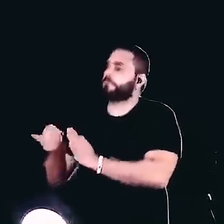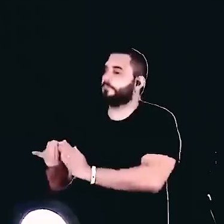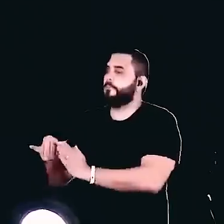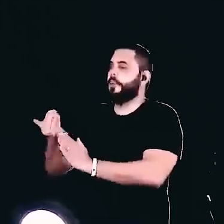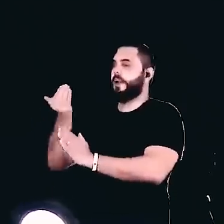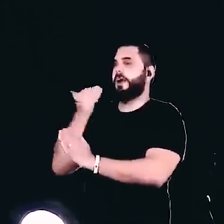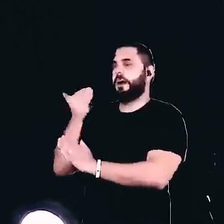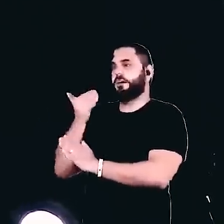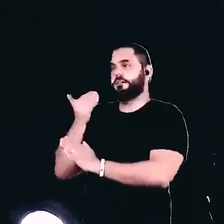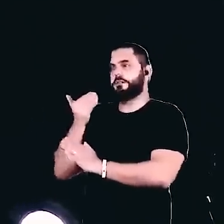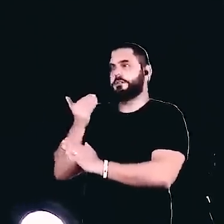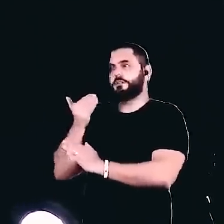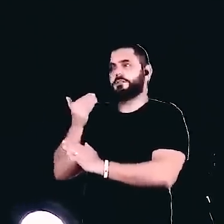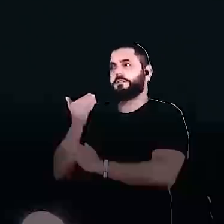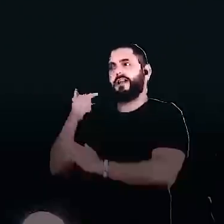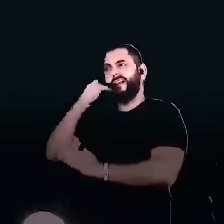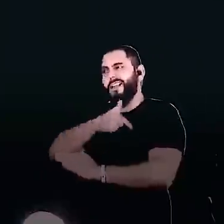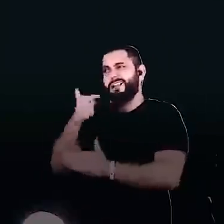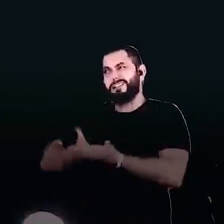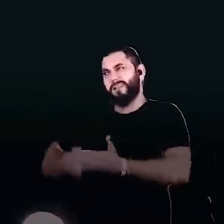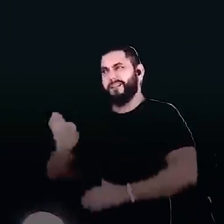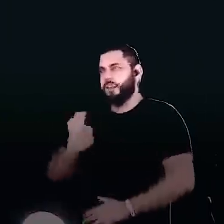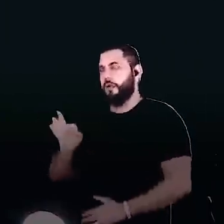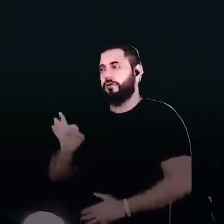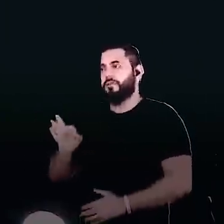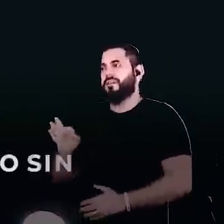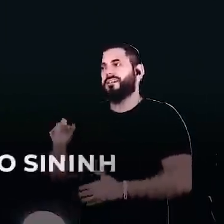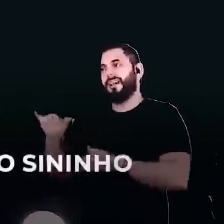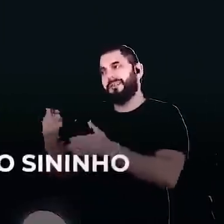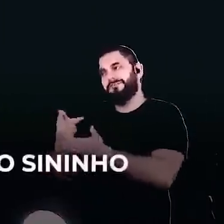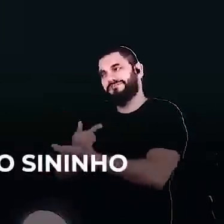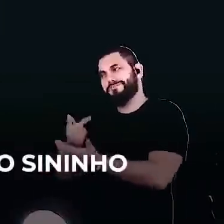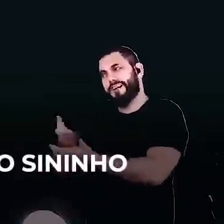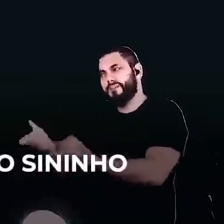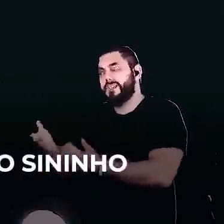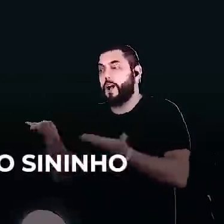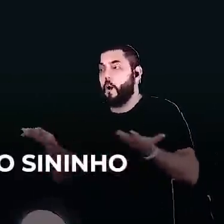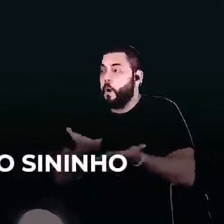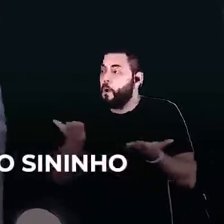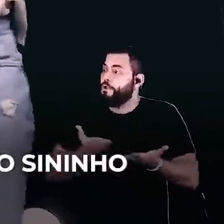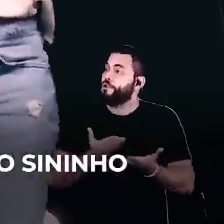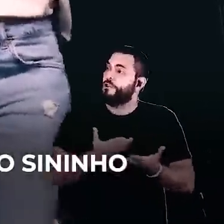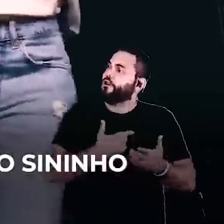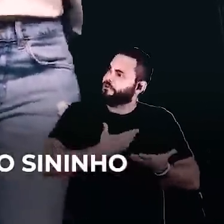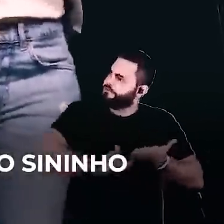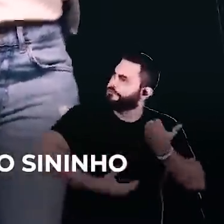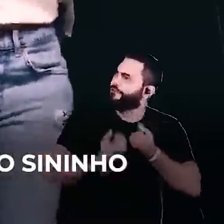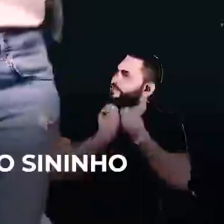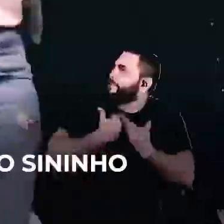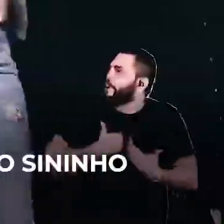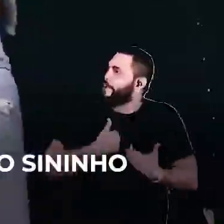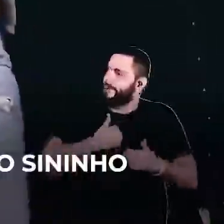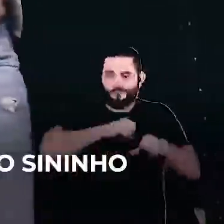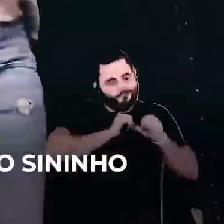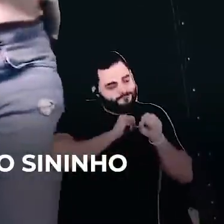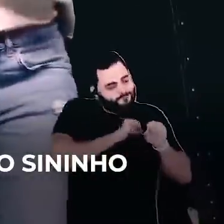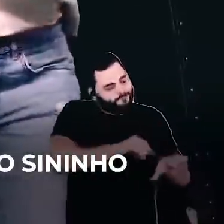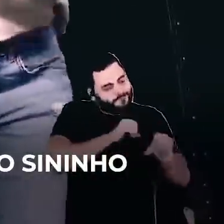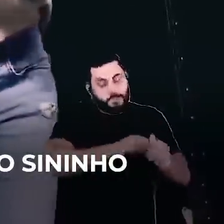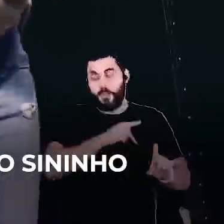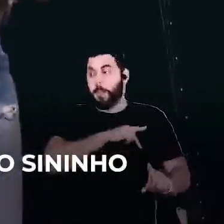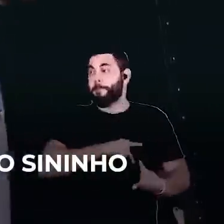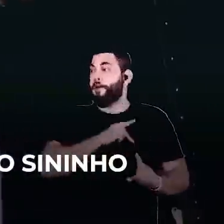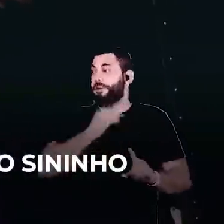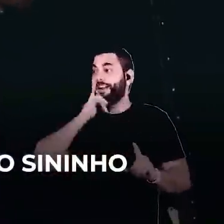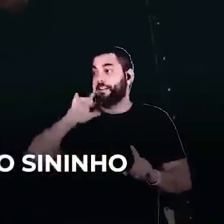era útil para você, estava dando trabalho, mas agora ele é útil para mim. Por quê? Porque eu treinei ele. Eu ensinei ele. Paulo estava